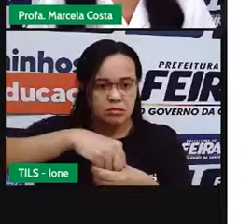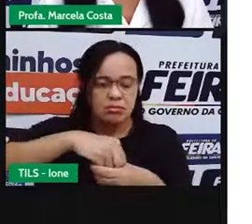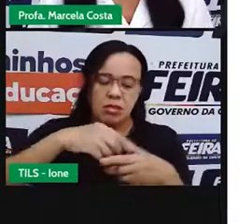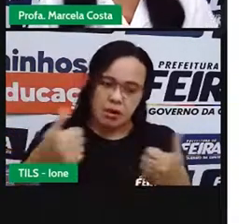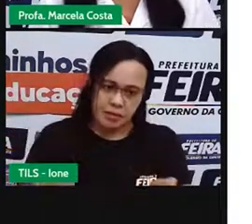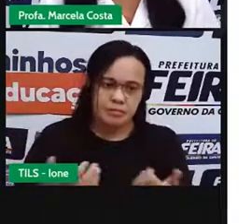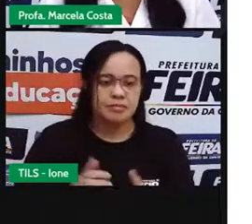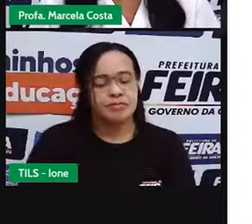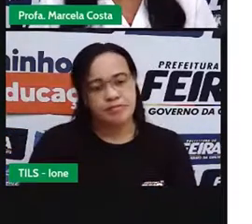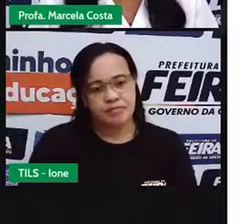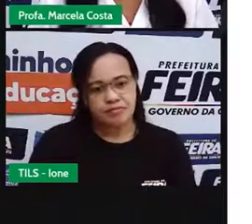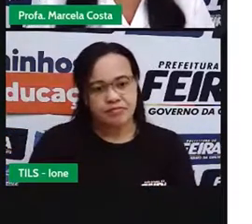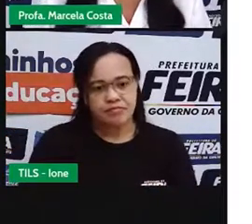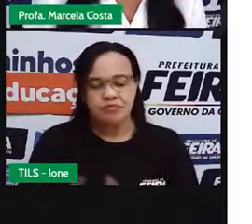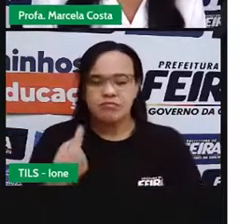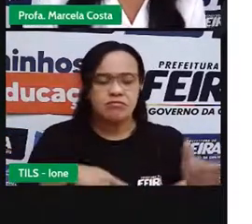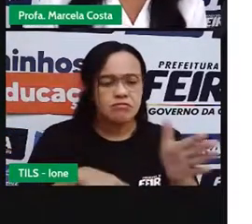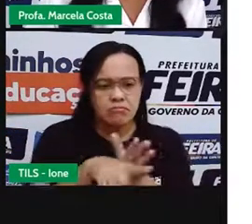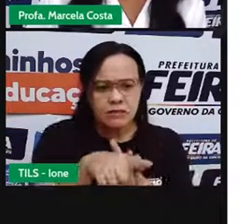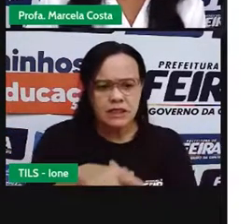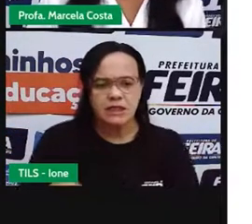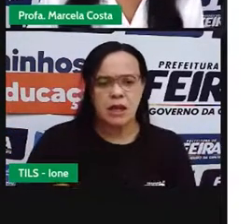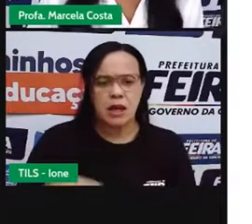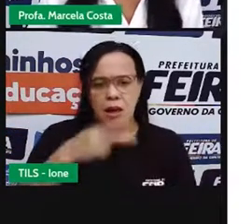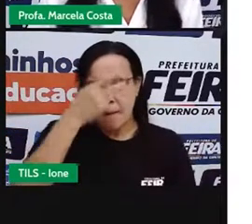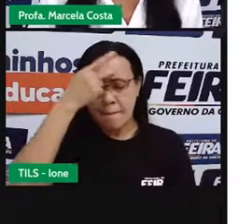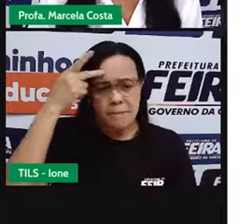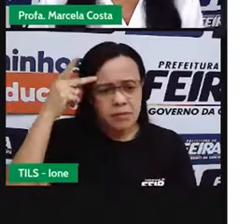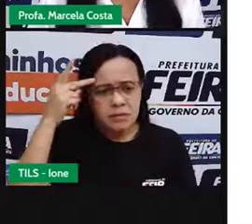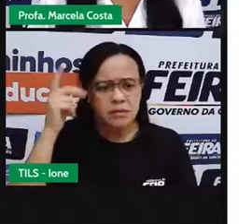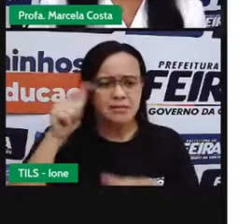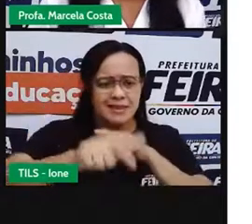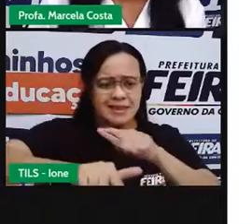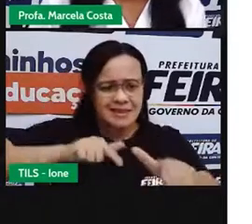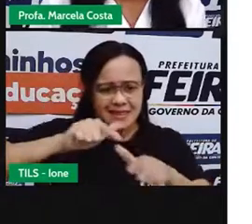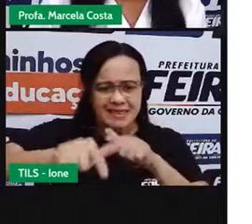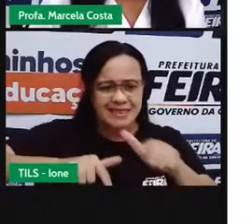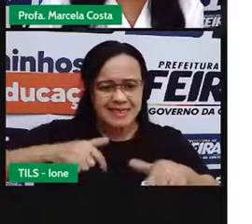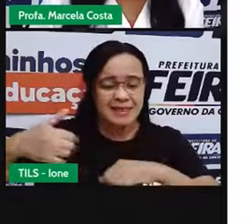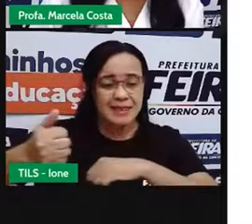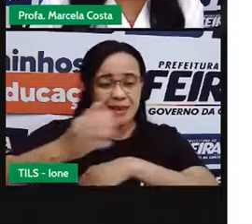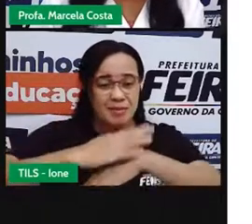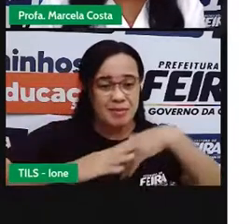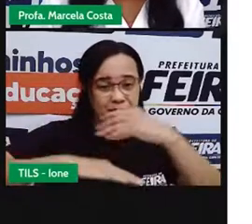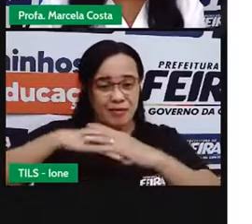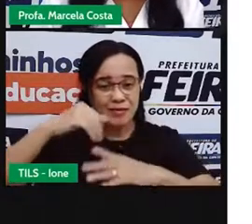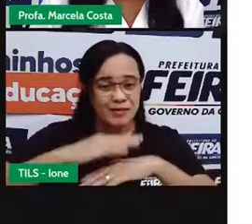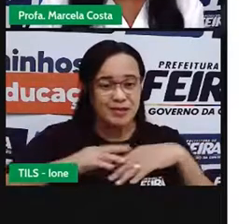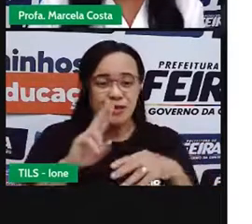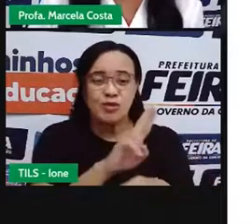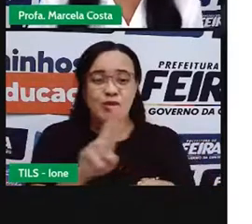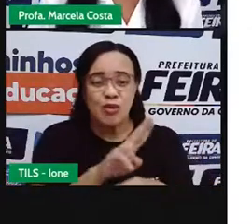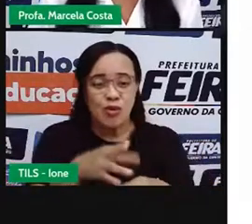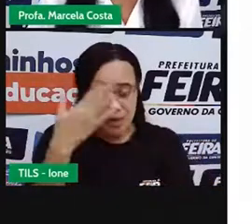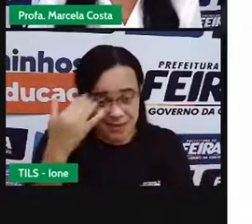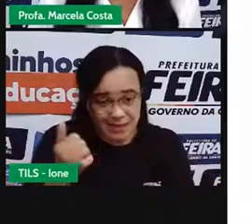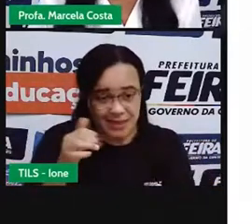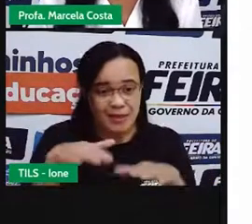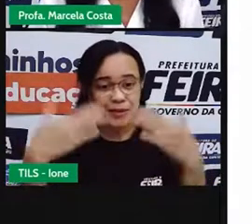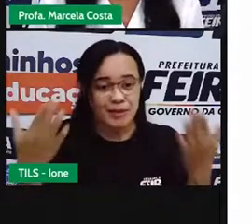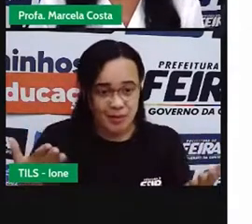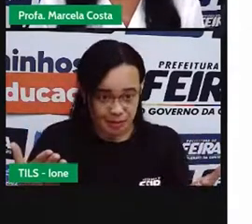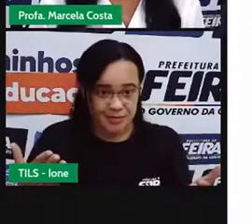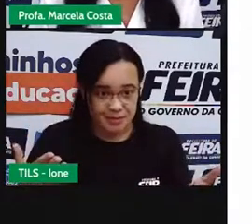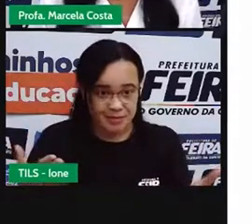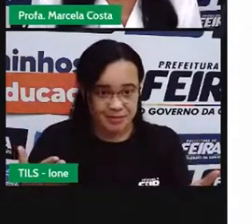Então, quando eu perguntar qual é o nome da profissão responsável pela coleta do lixo que produzimos, você já vai